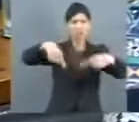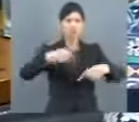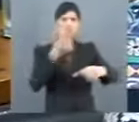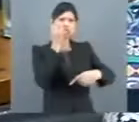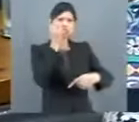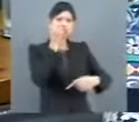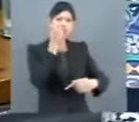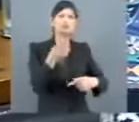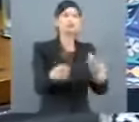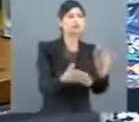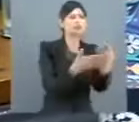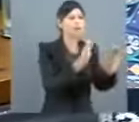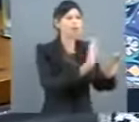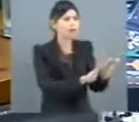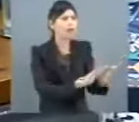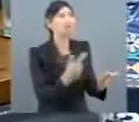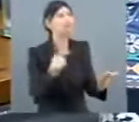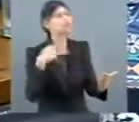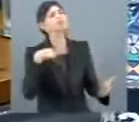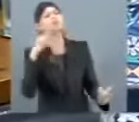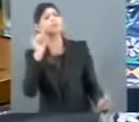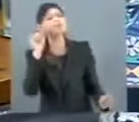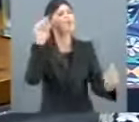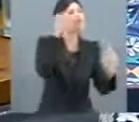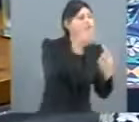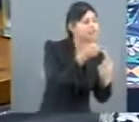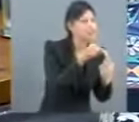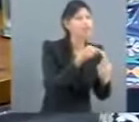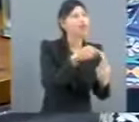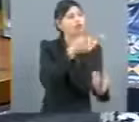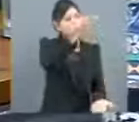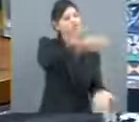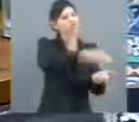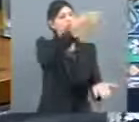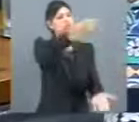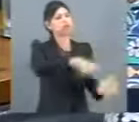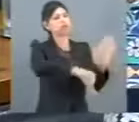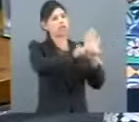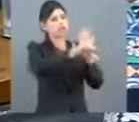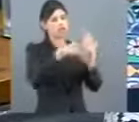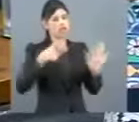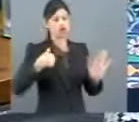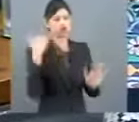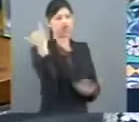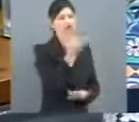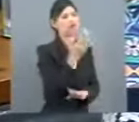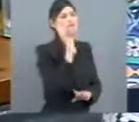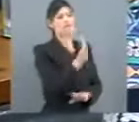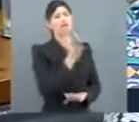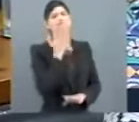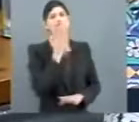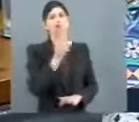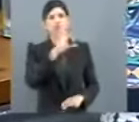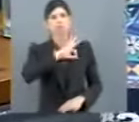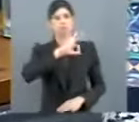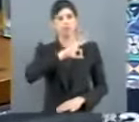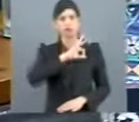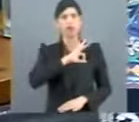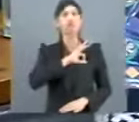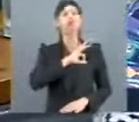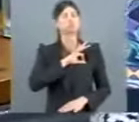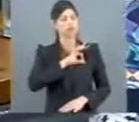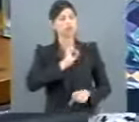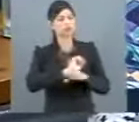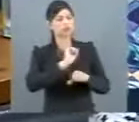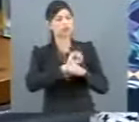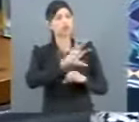das ameaças sejam identificados e punidos. Então, a denúncia crime já foi feita e eu aguardo, sinceramente, que a Polícia Federal,